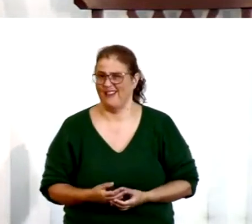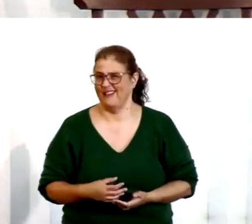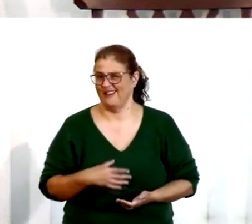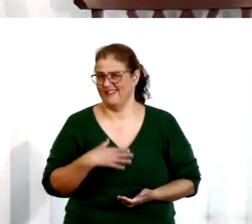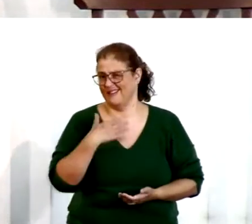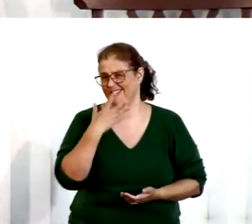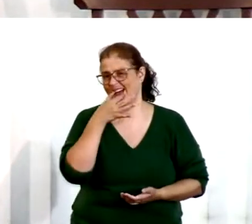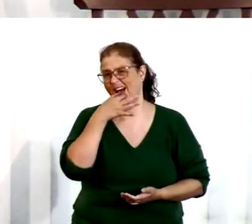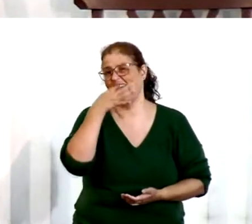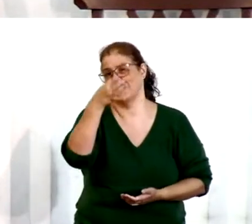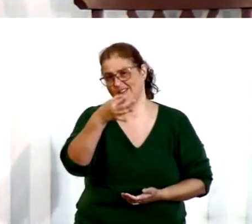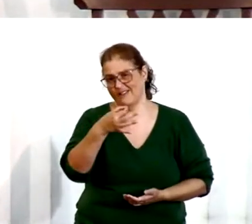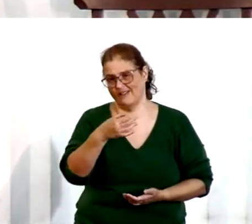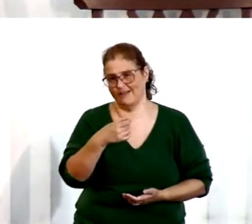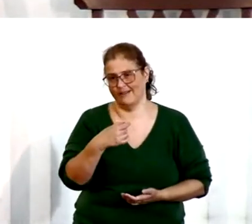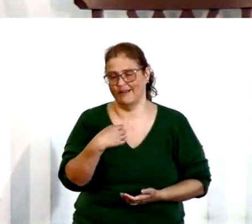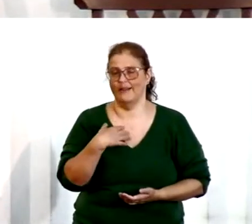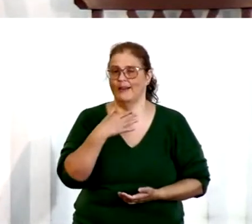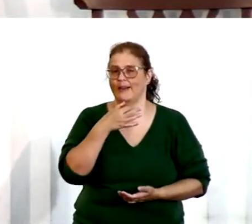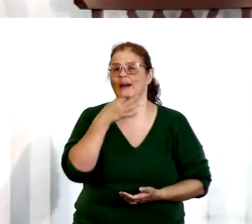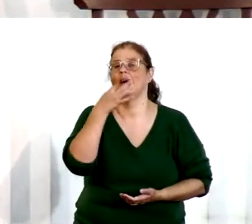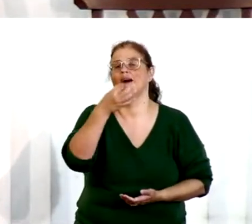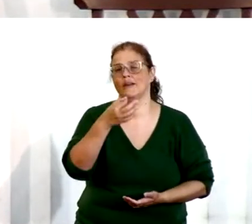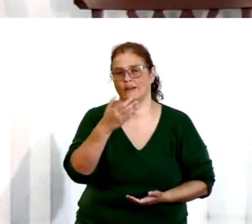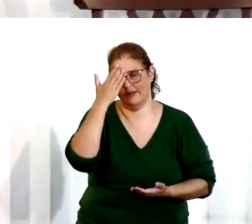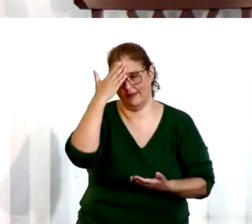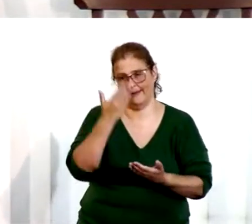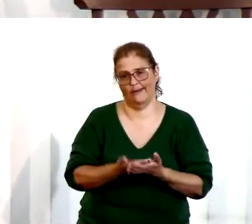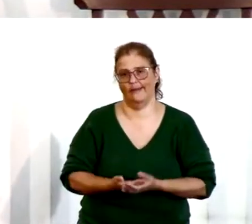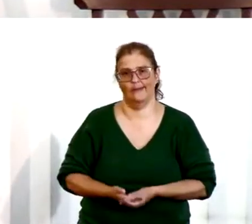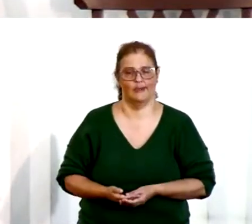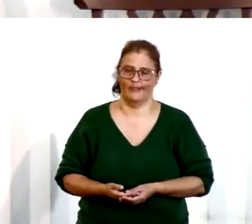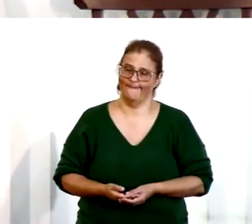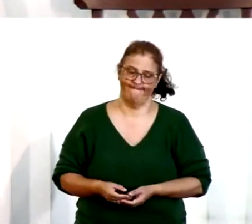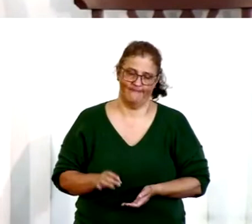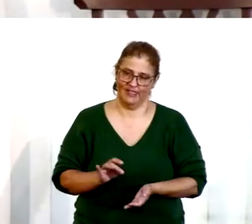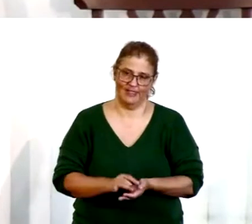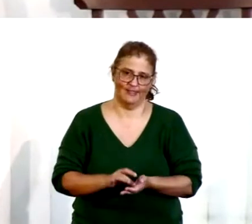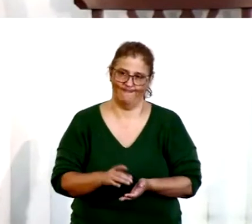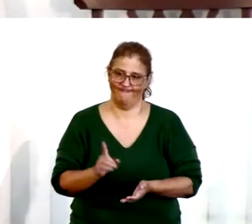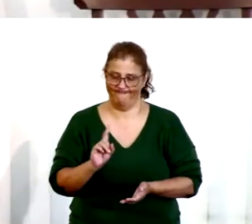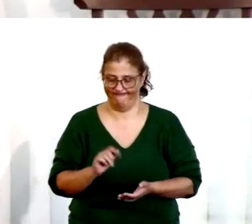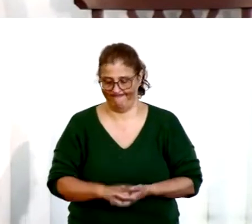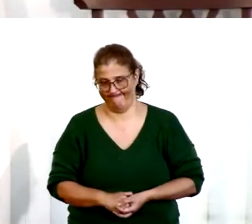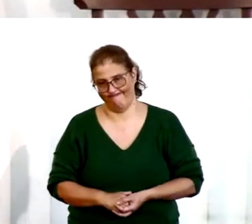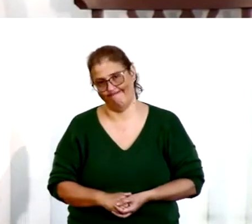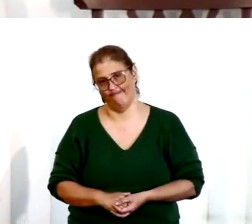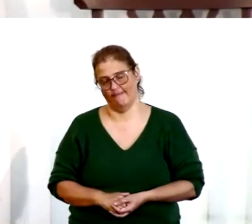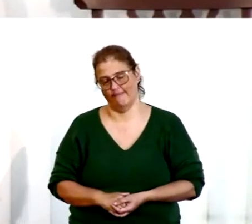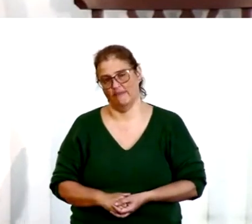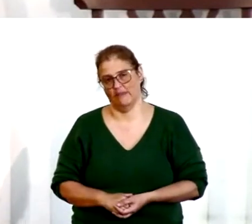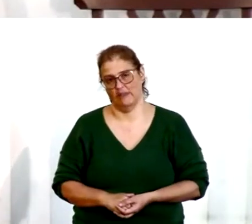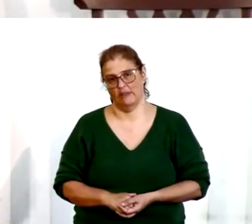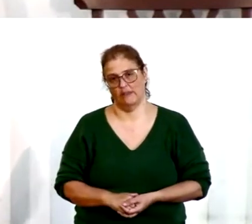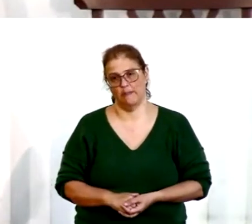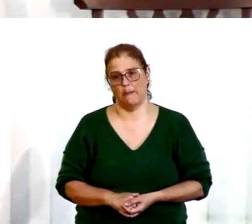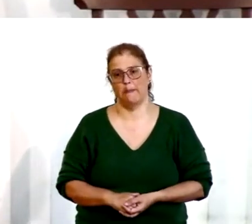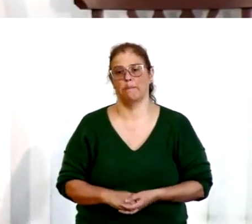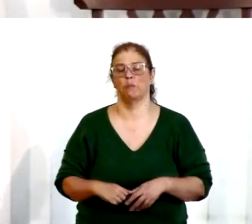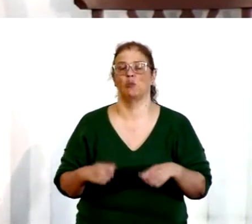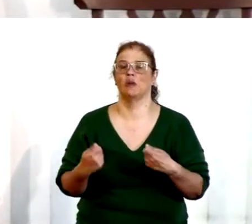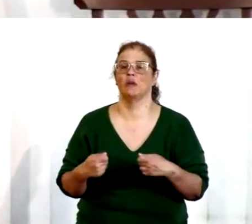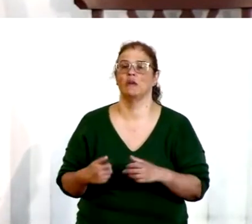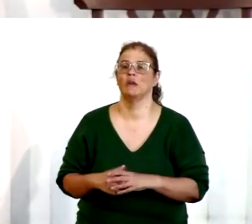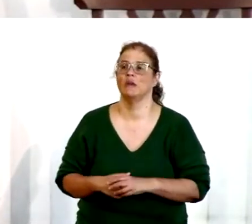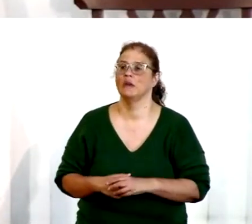não cremos nas palavras, porque não a conhecemos. Esse é o ponto do crescimento espiritual. Avaliar. Eu tenho feito